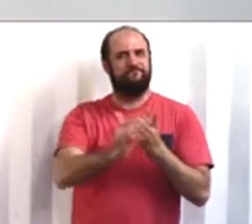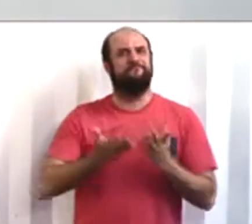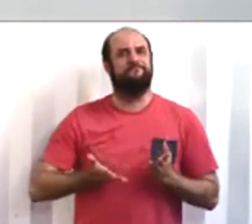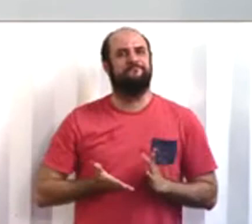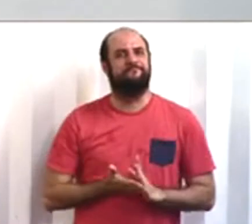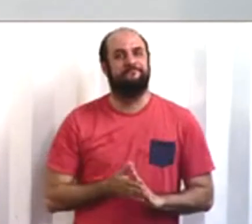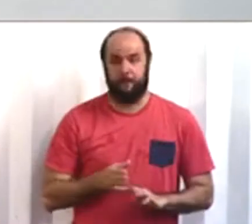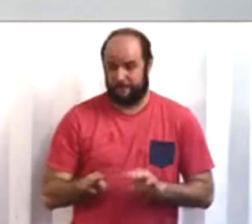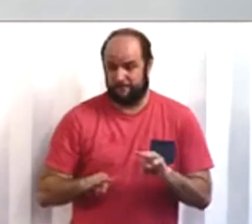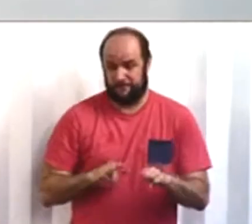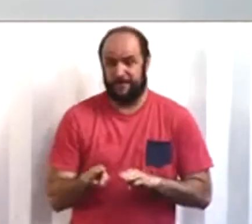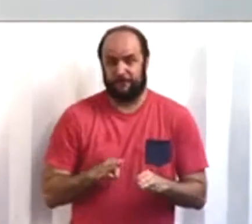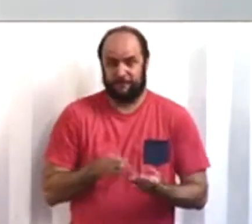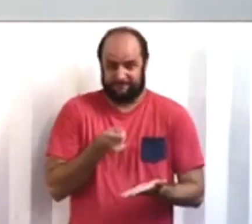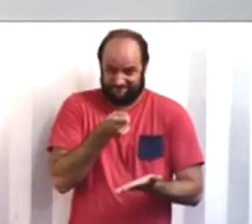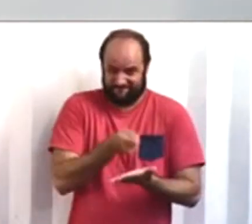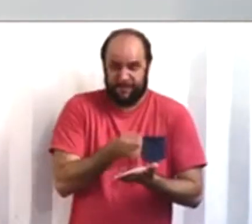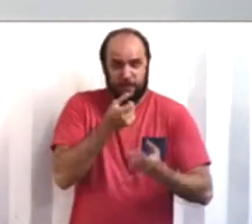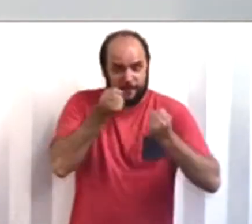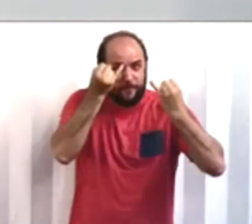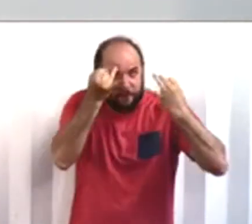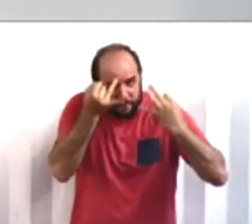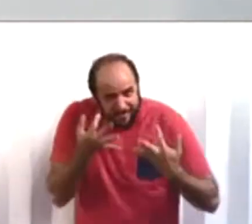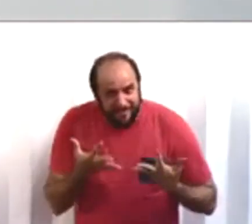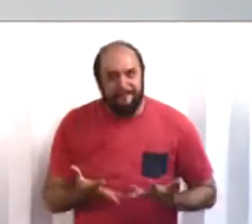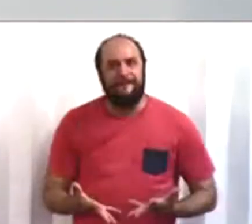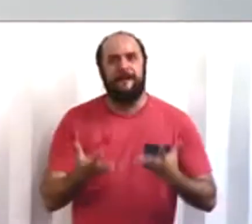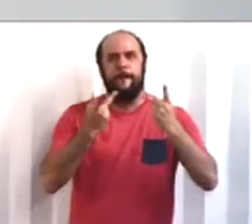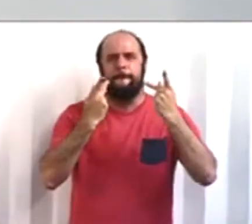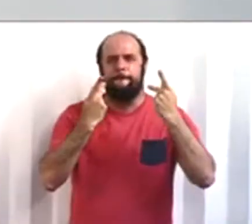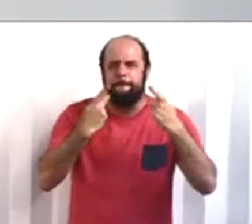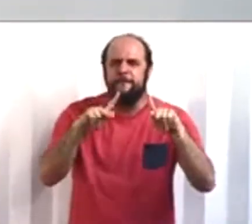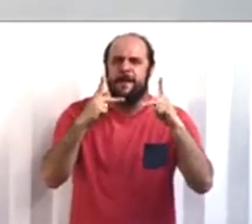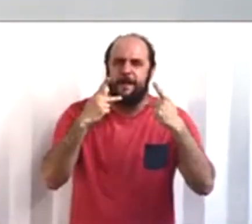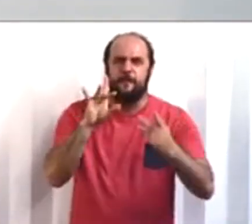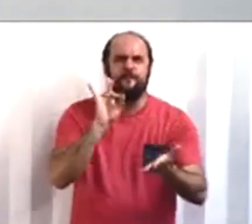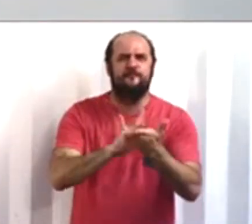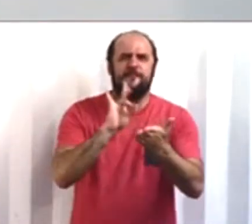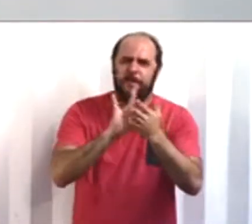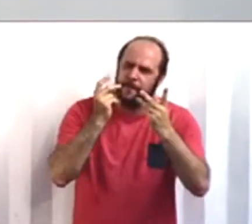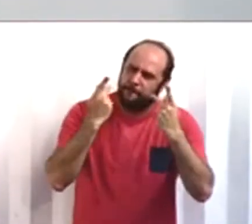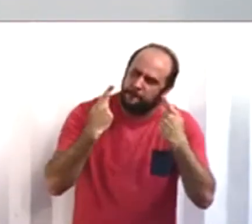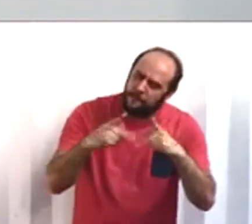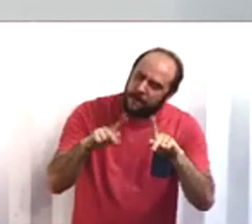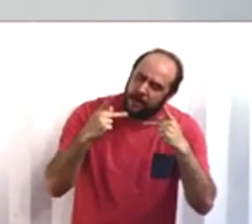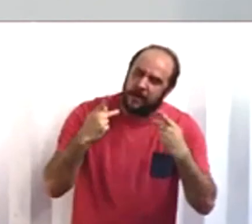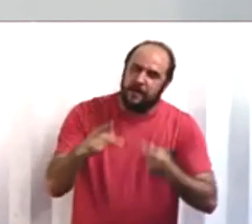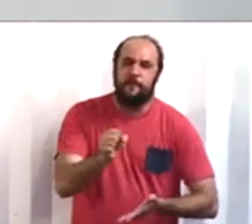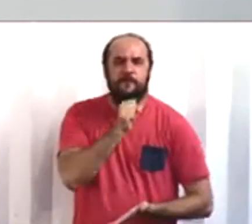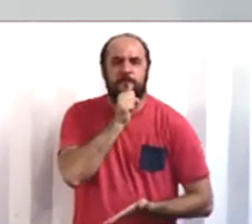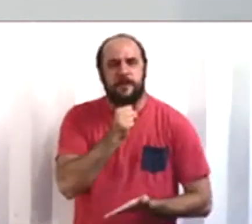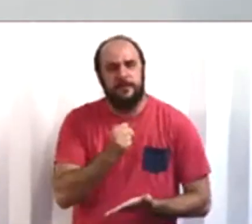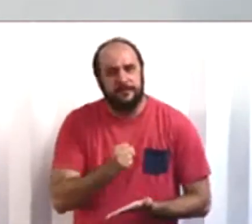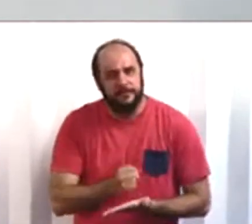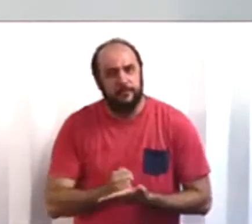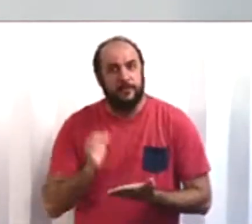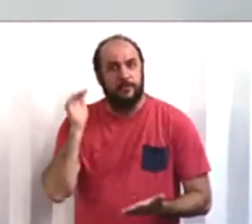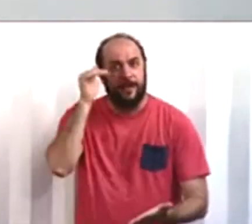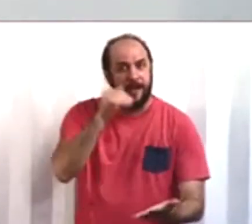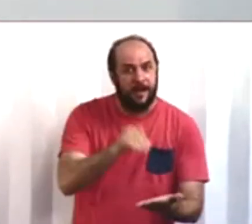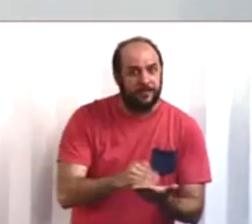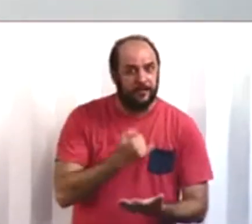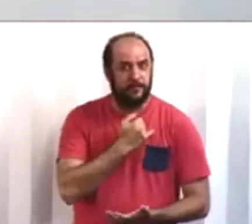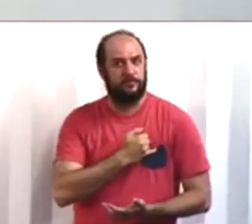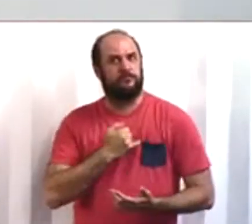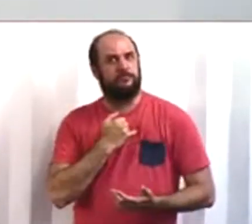Marcos enfatiza aqui que a pregação, a verdadeira pregação do Antigo Testamento até João,